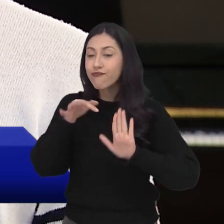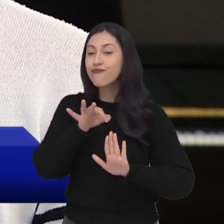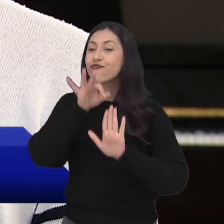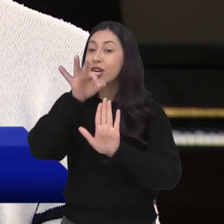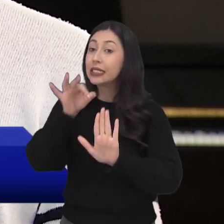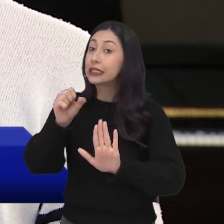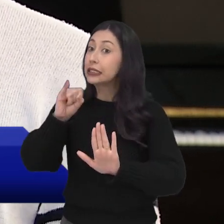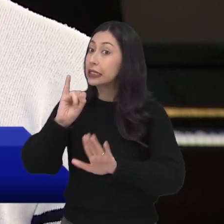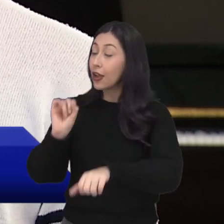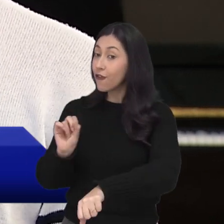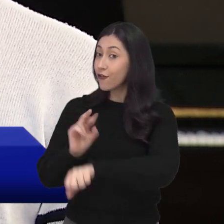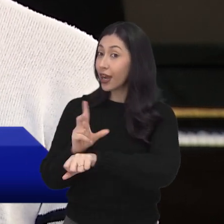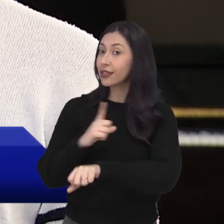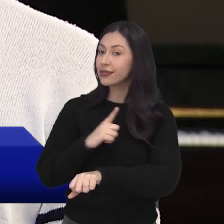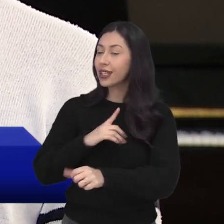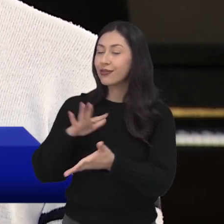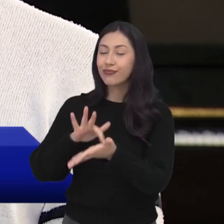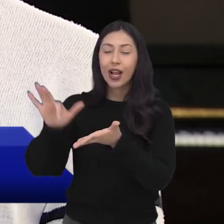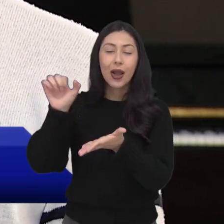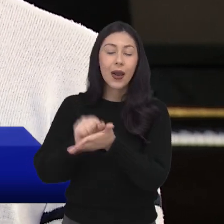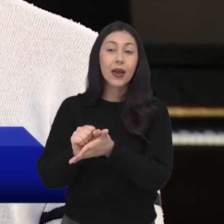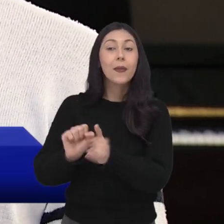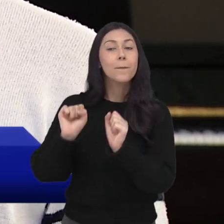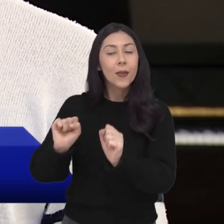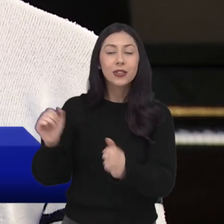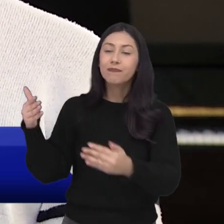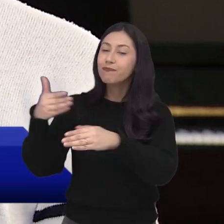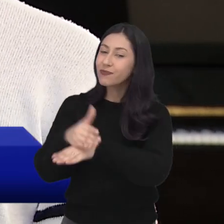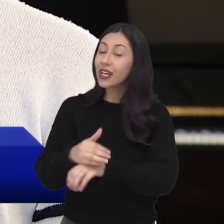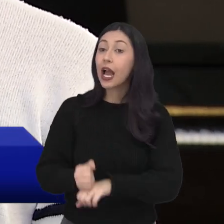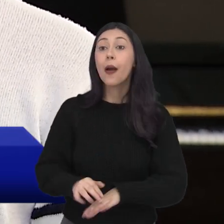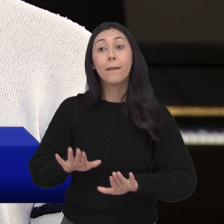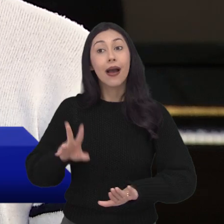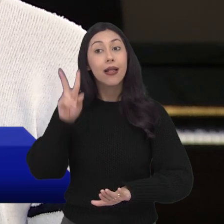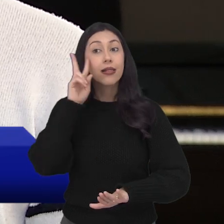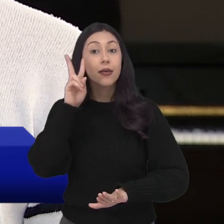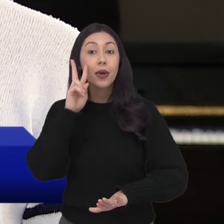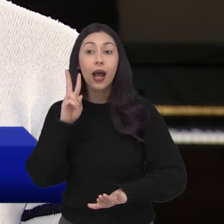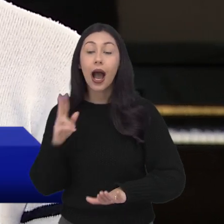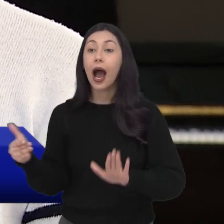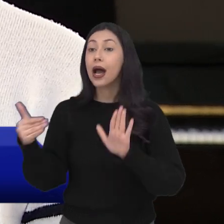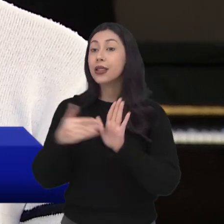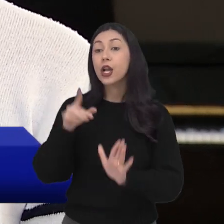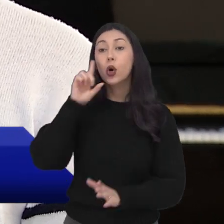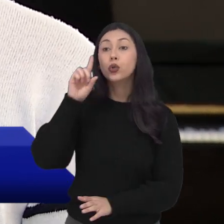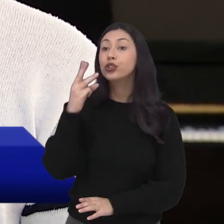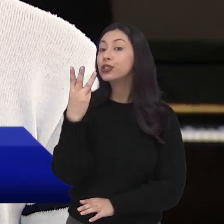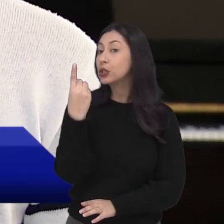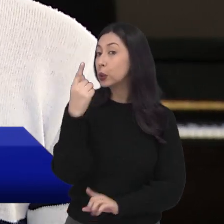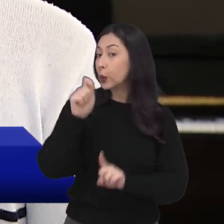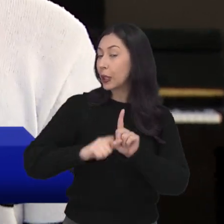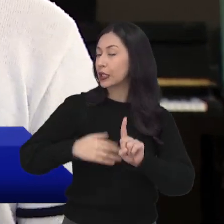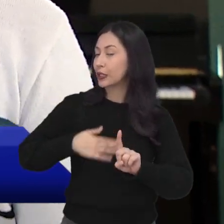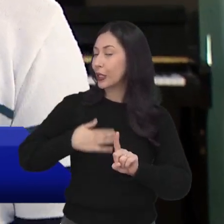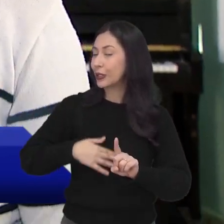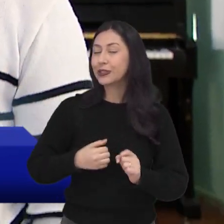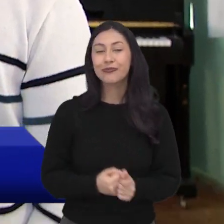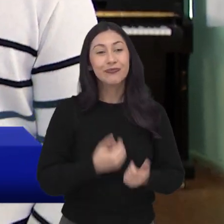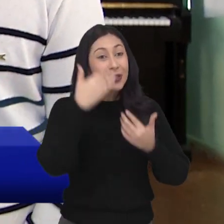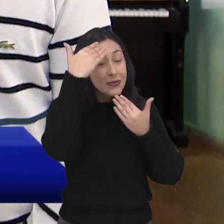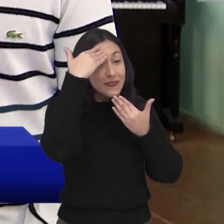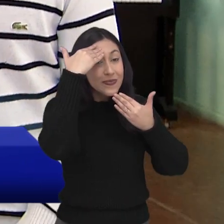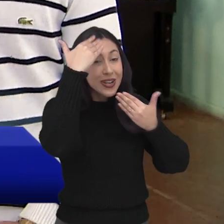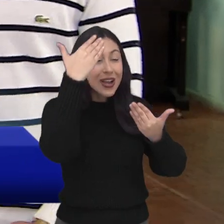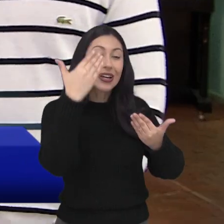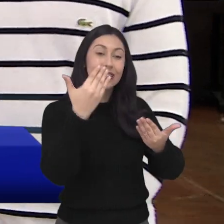curso desejado, faz a matrícula e está participando do Guri. É válido lembrar que as matrículas são até o dia 31 de agosto. Legal, Matheus, muito